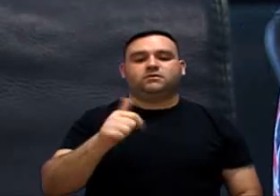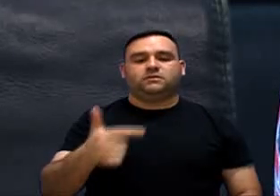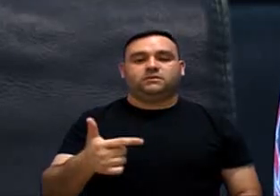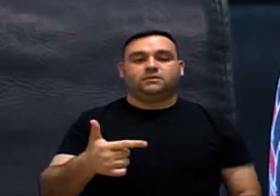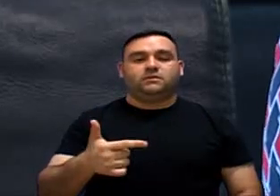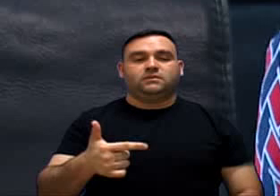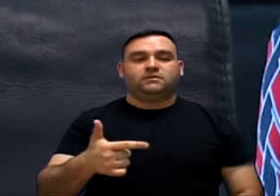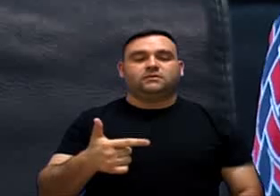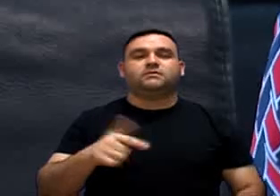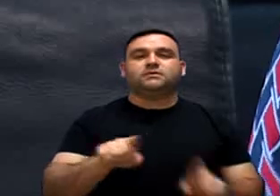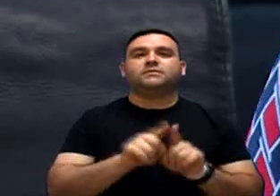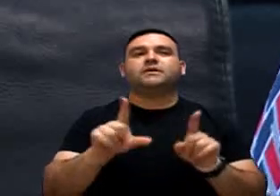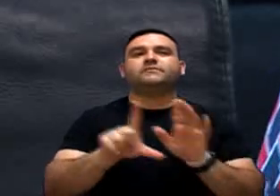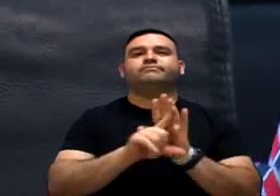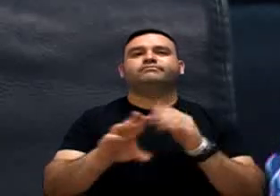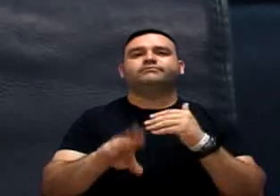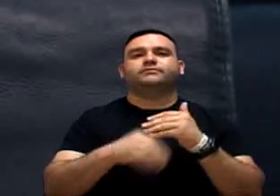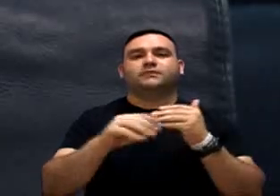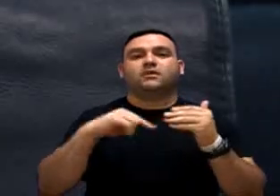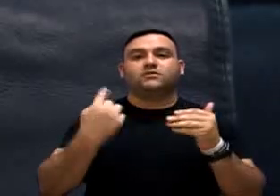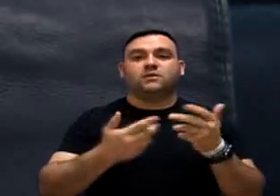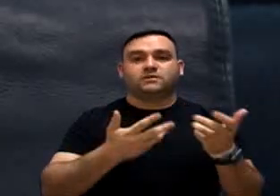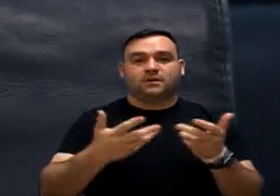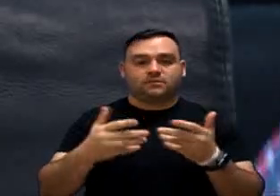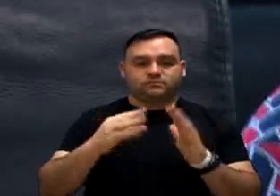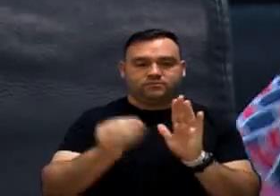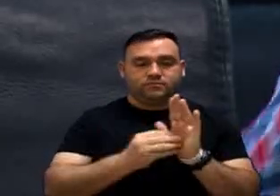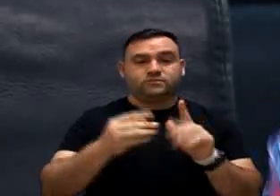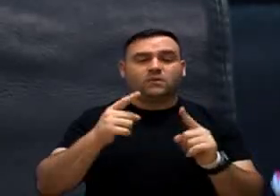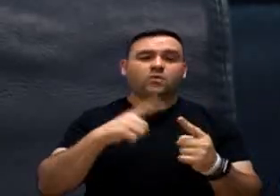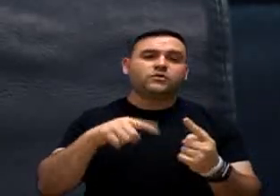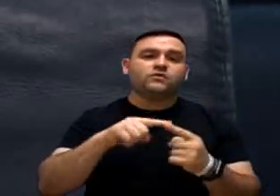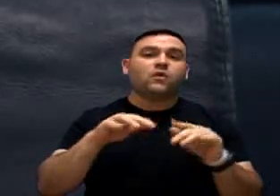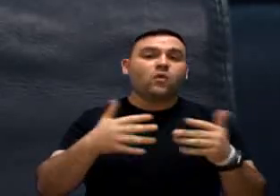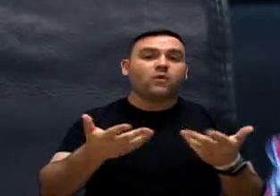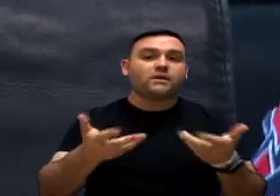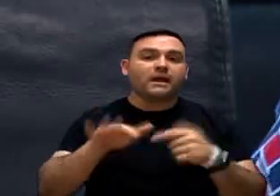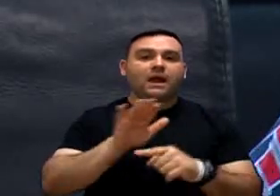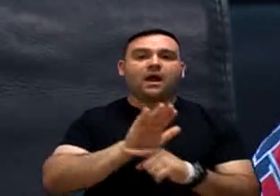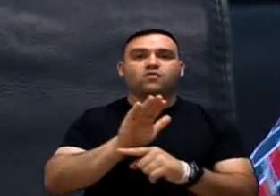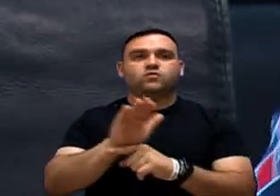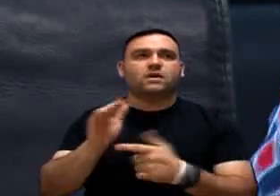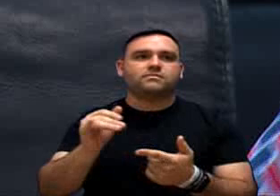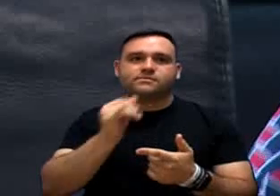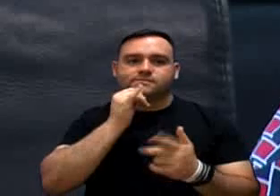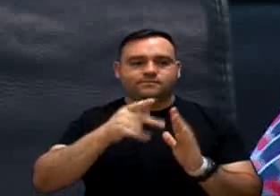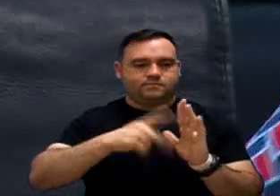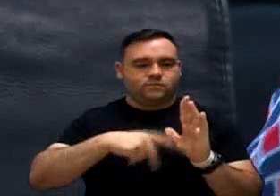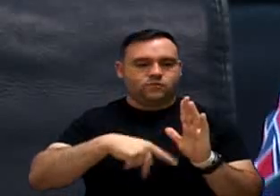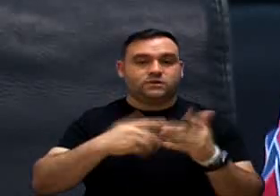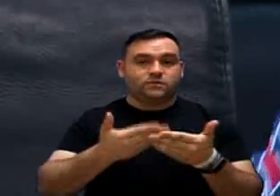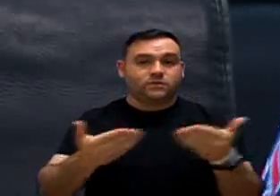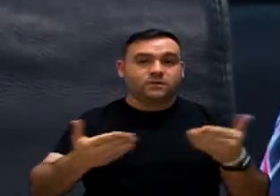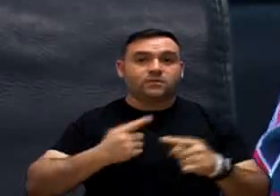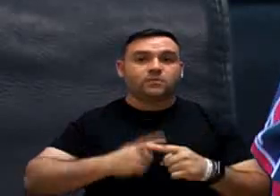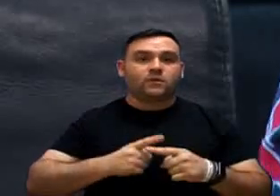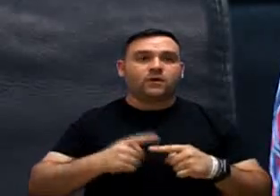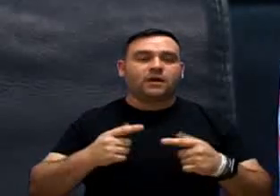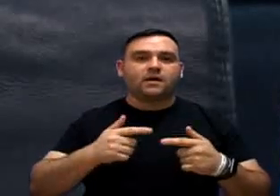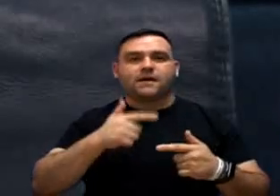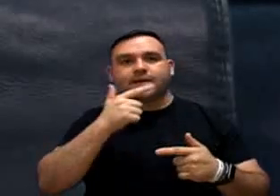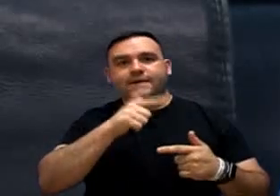11.982. A emenda que a gente traz é no intuito de contribuir aí com o projeto, né, para que